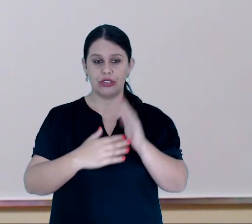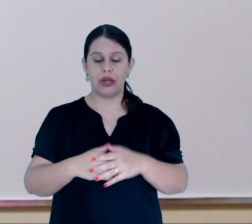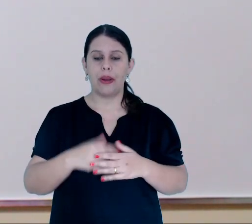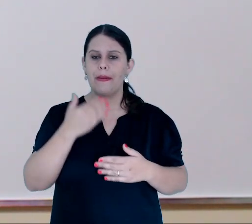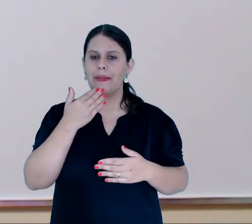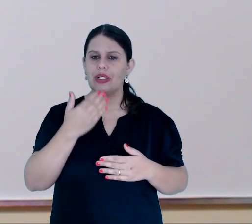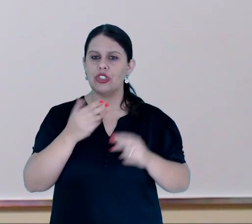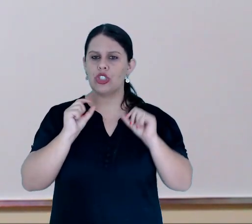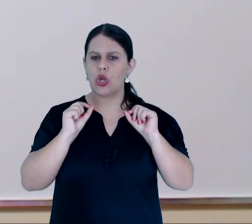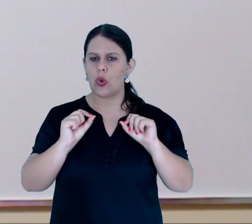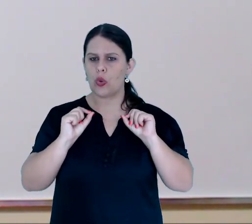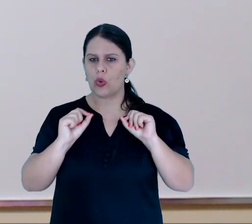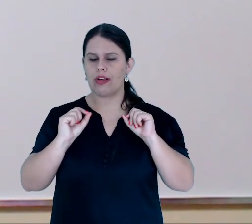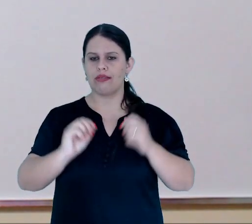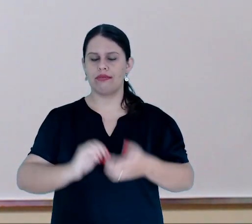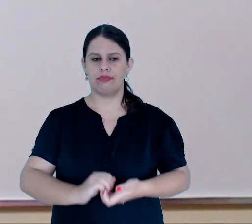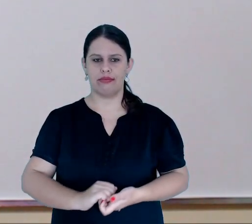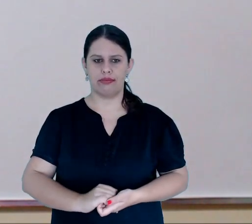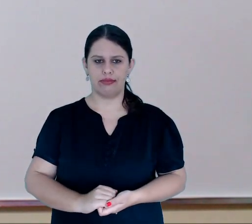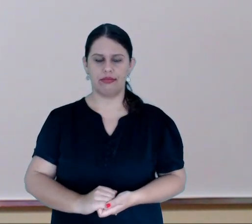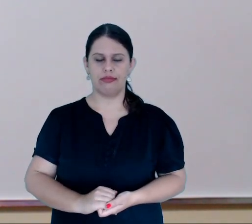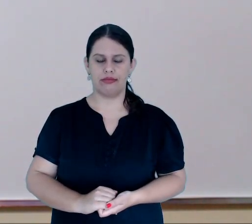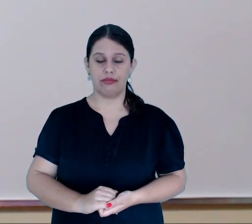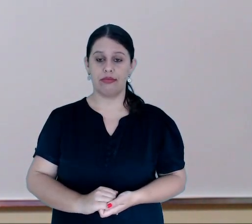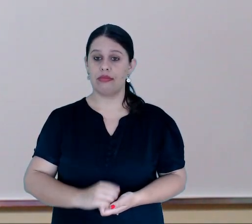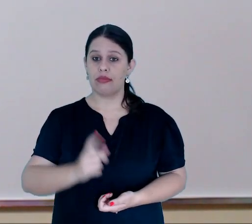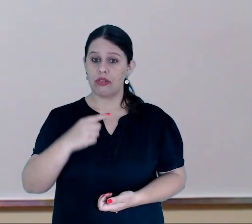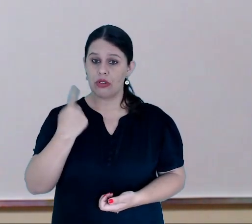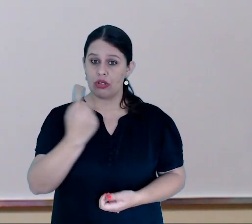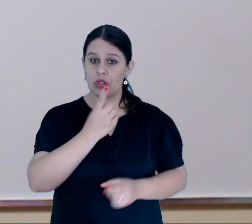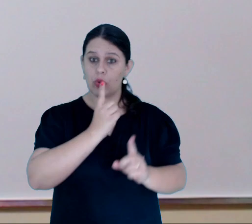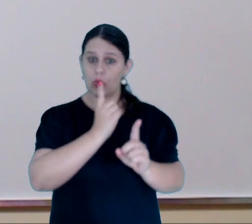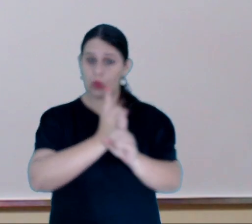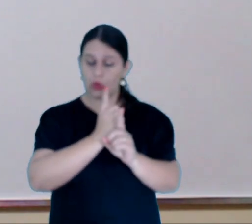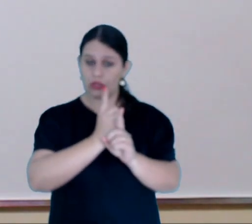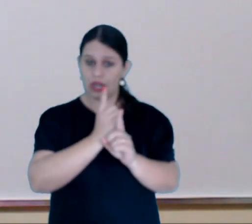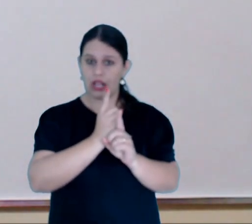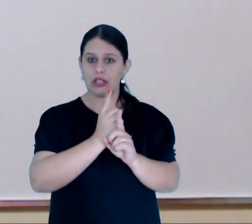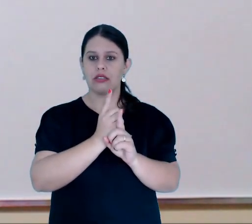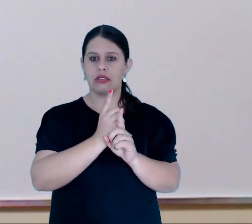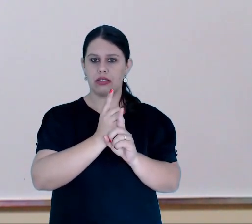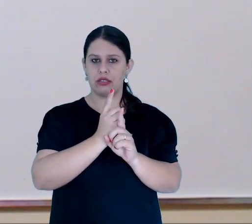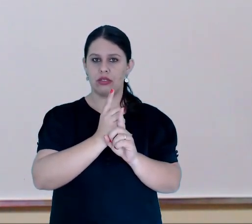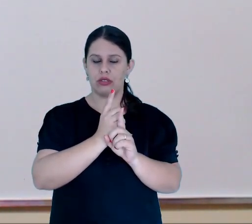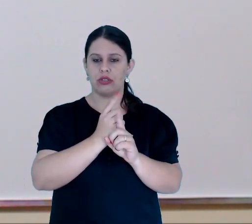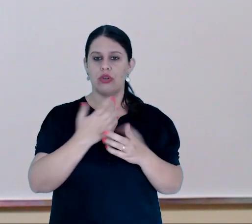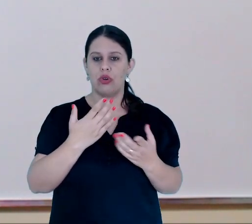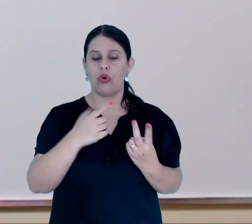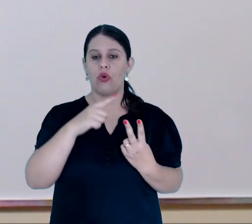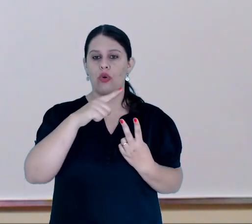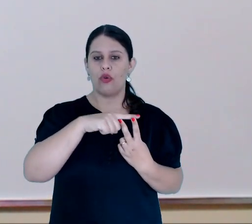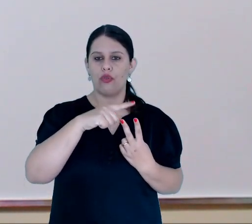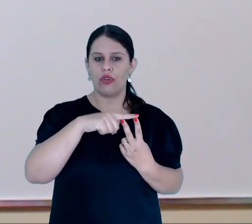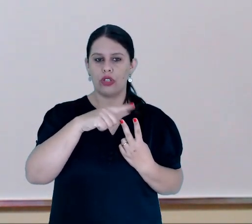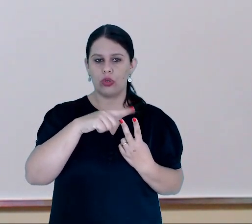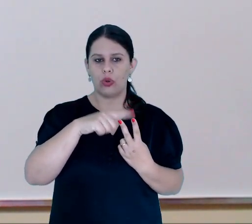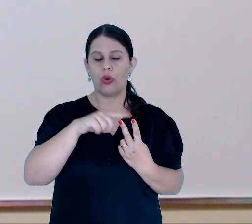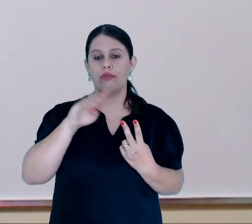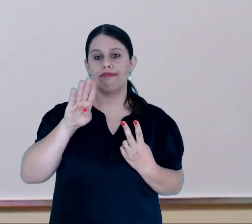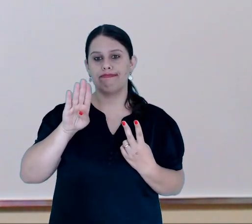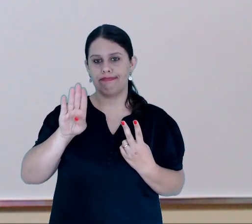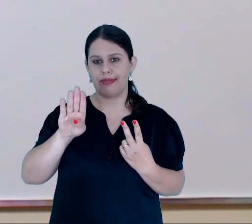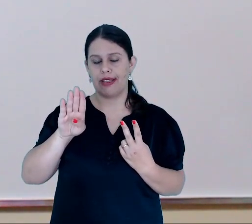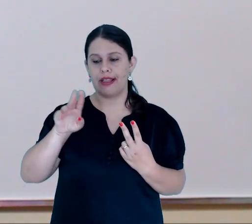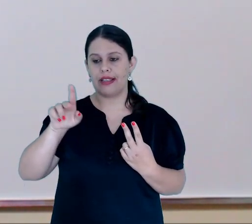pedia que a gente encontrasse o vetor D